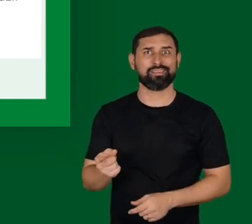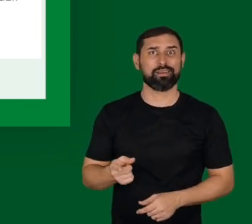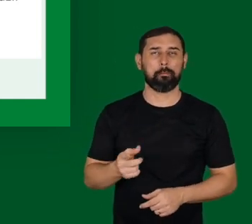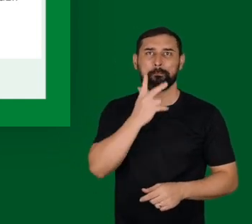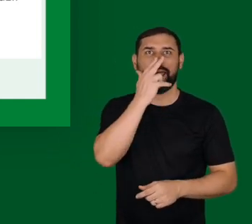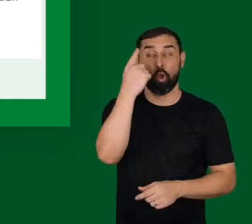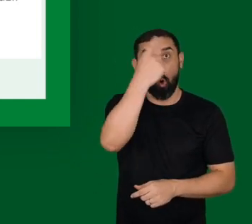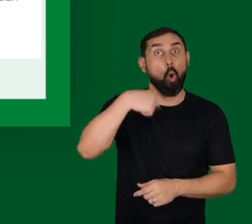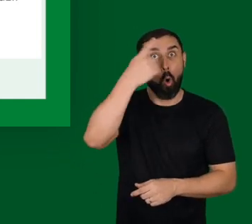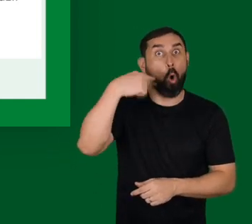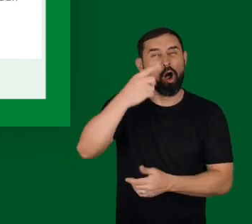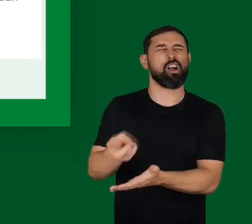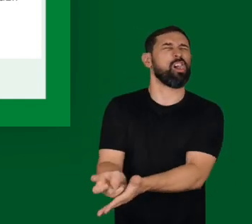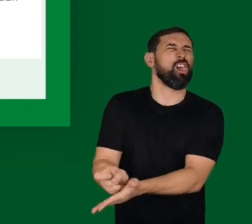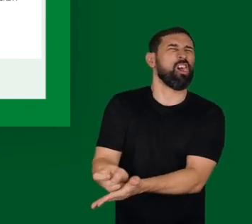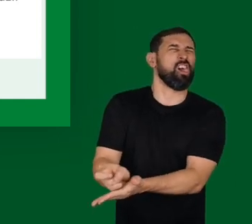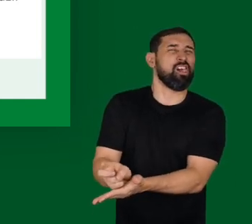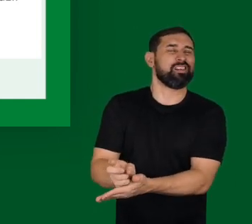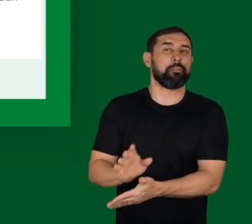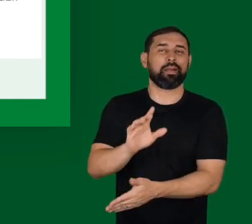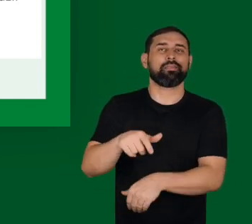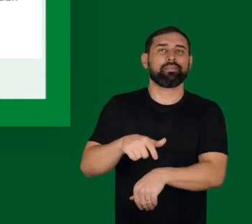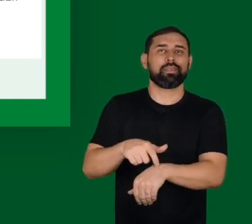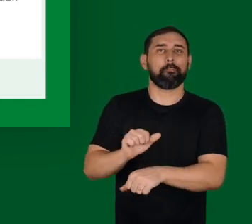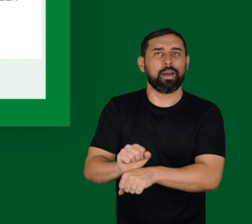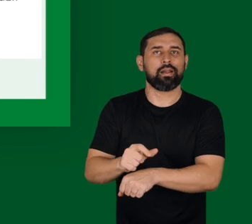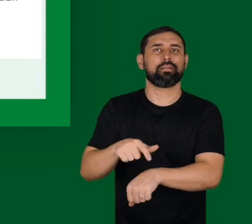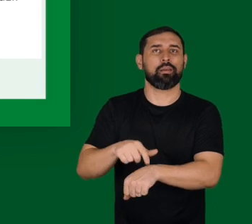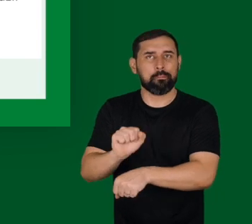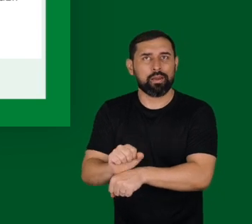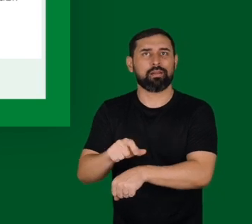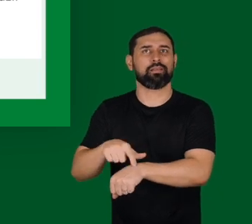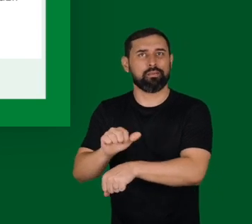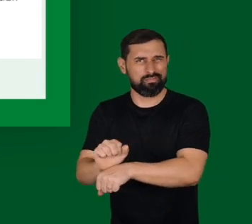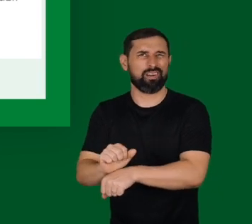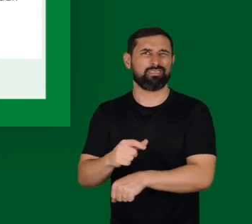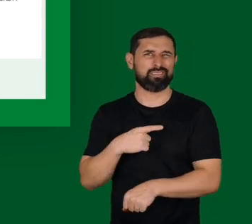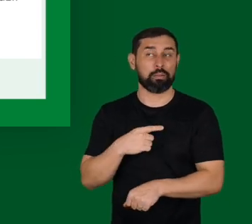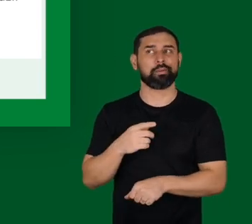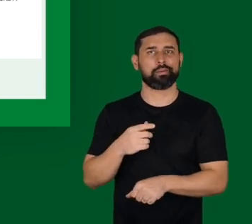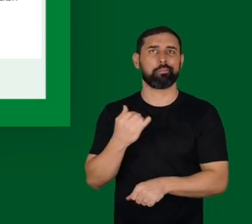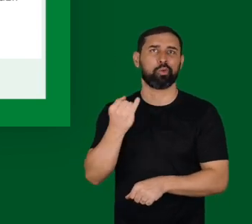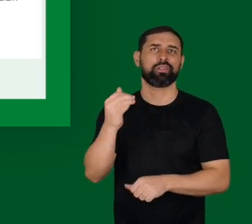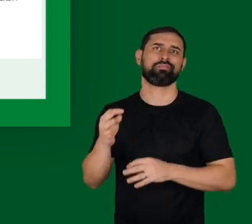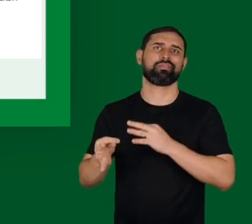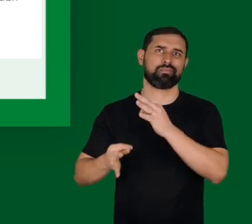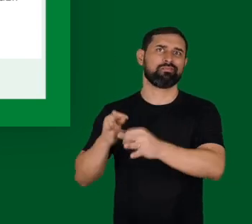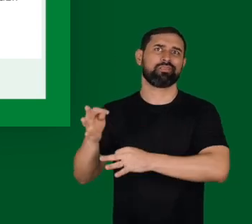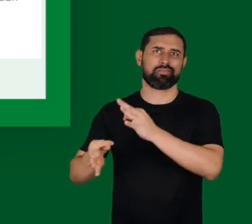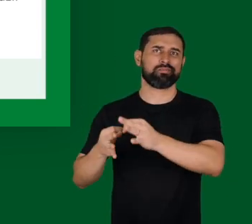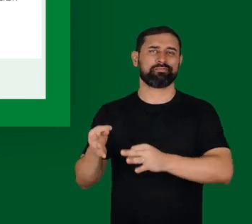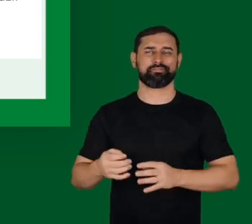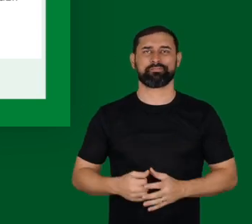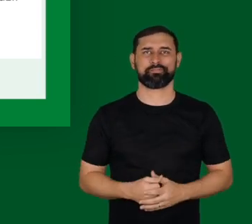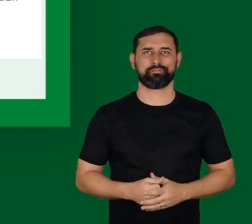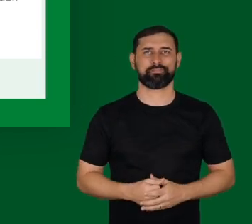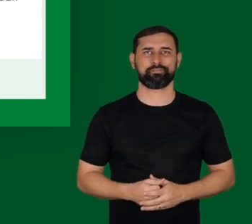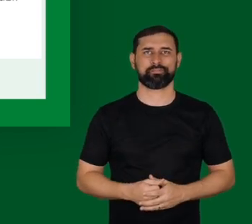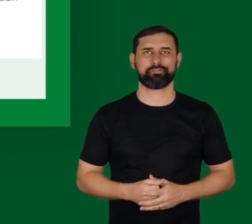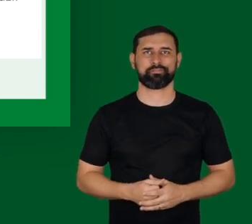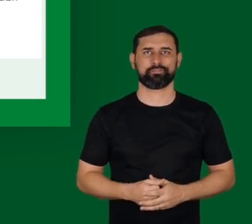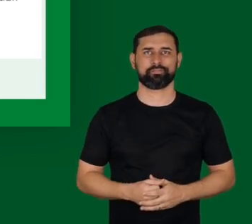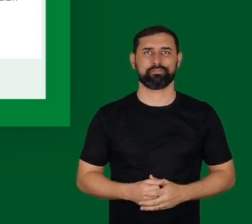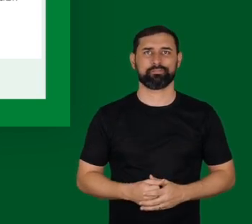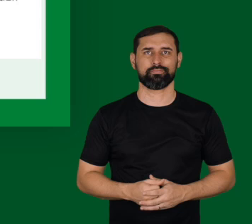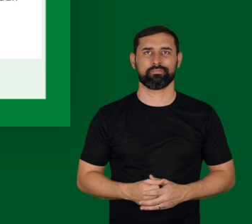feito intranasal, oral, né? Lembrar que o diazepam pode ser feito via retal, lembrar que o diazepam nunca deve ser